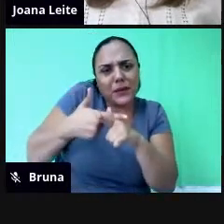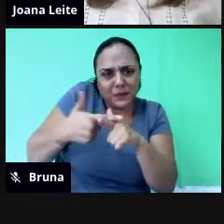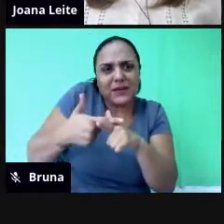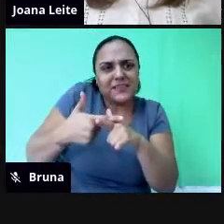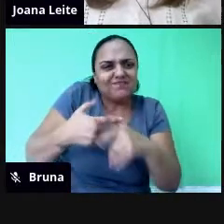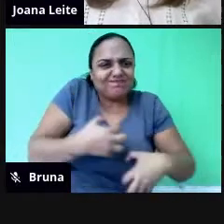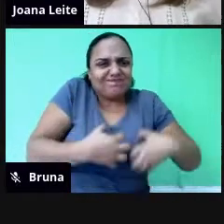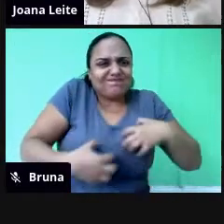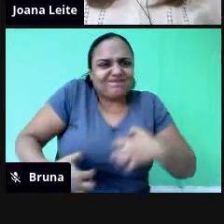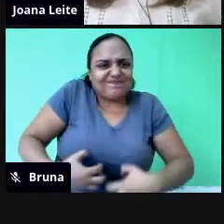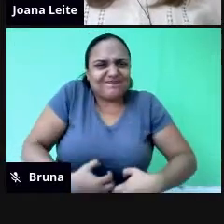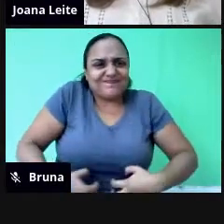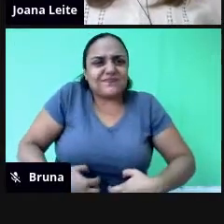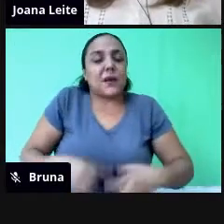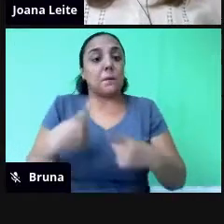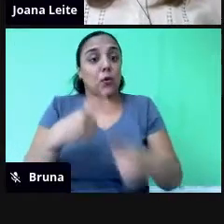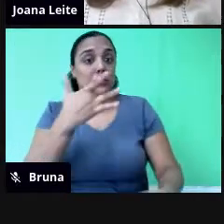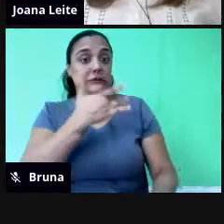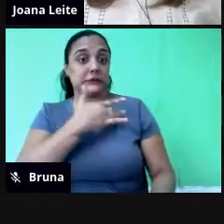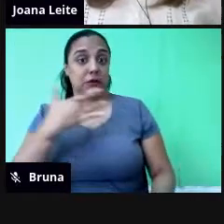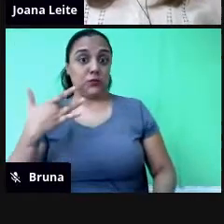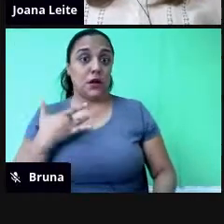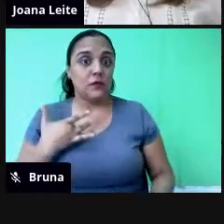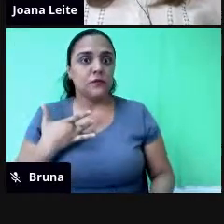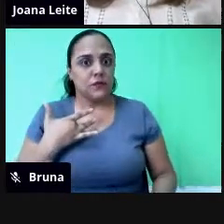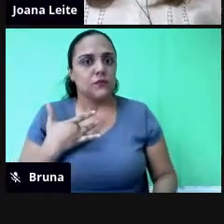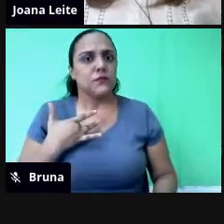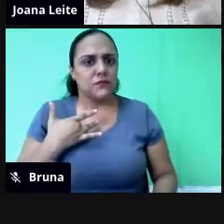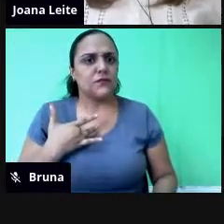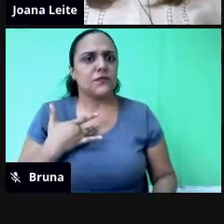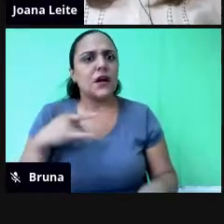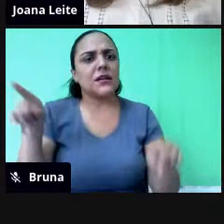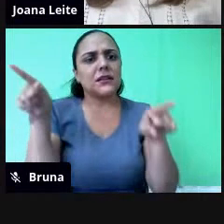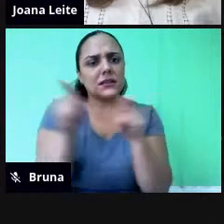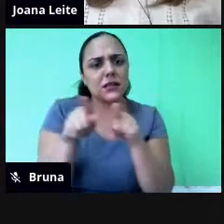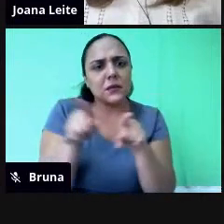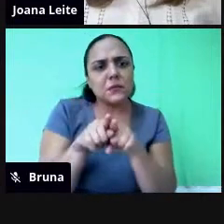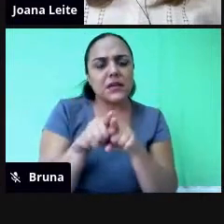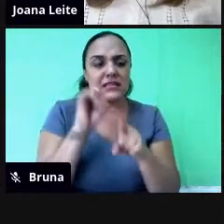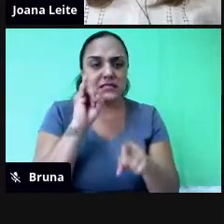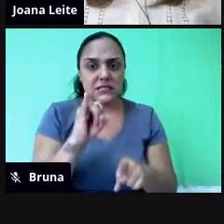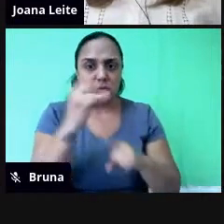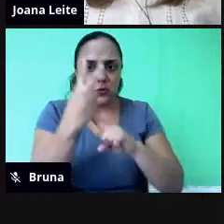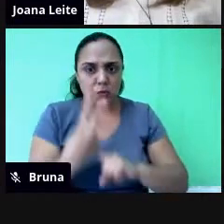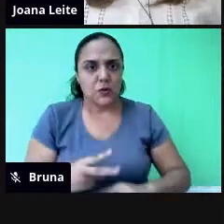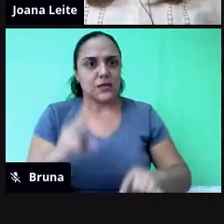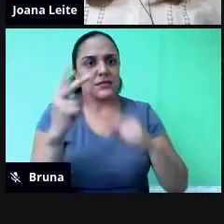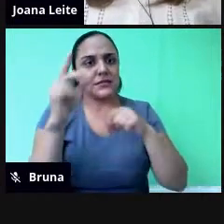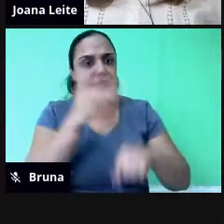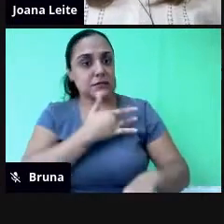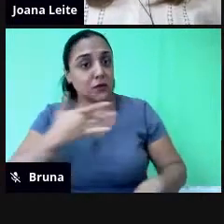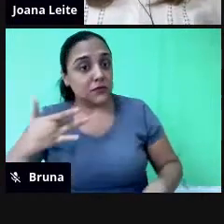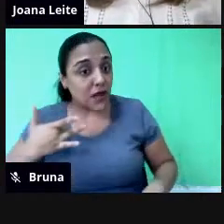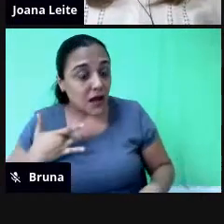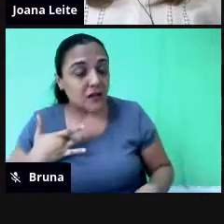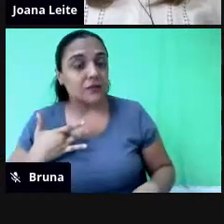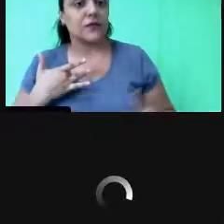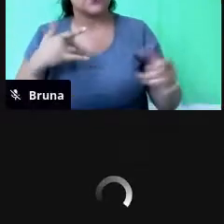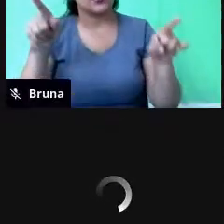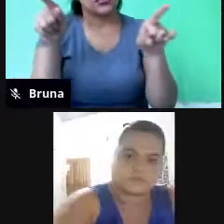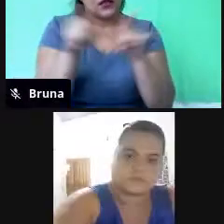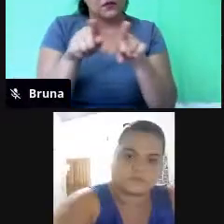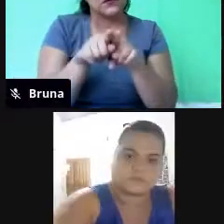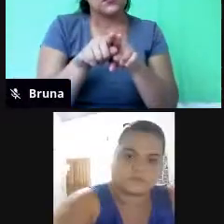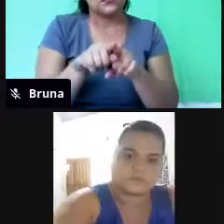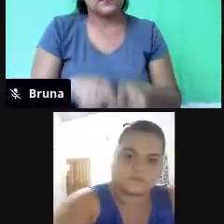o intestino saudável, né, com as junções todas preservadas, as vilosidades todas